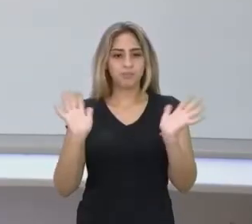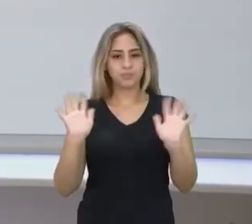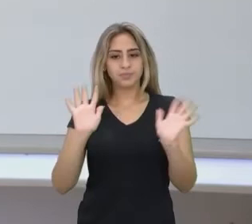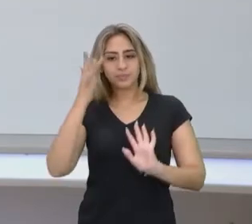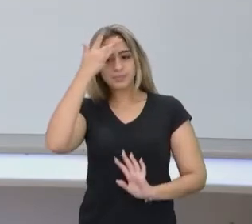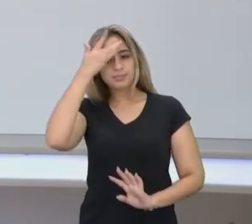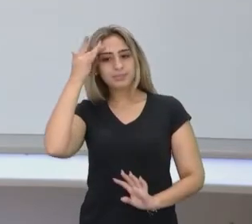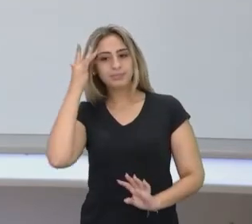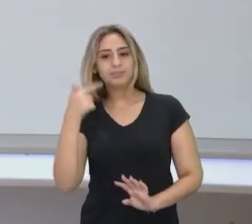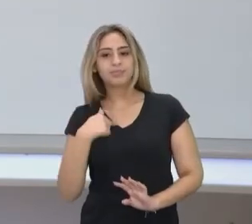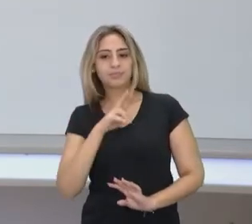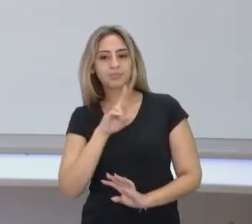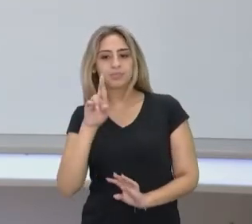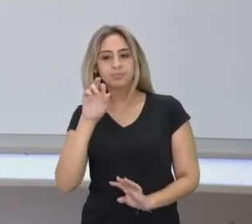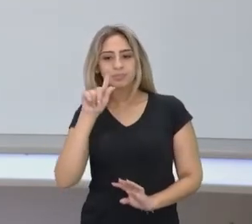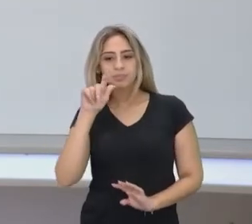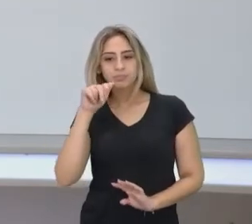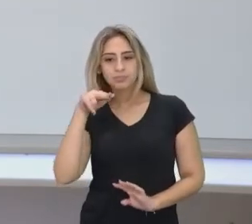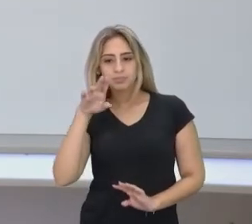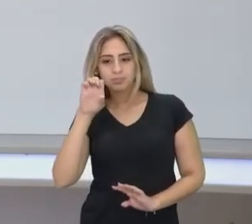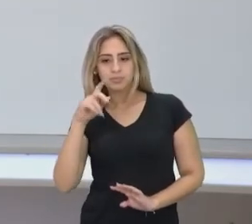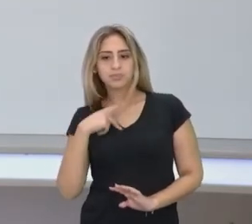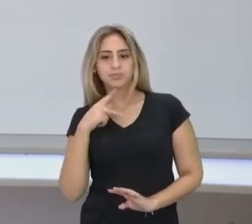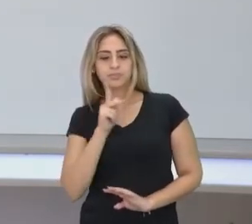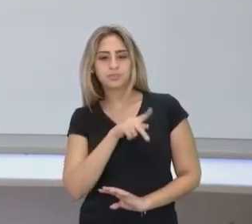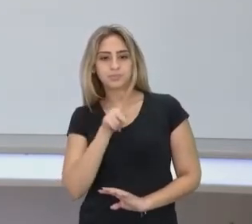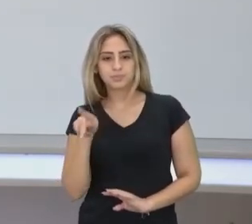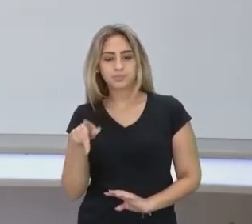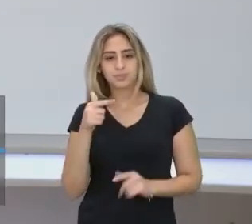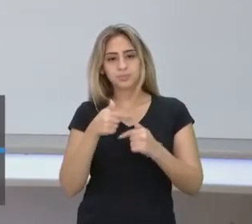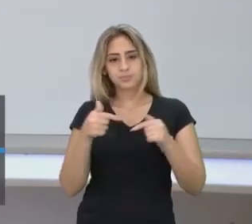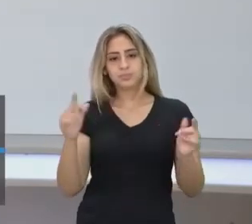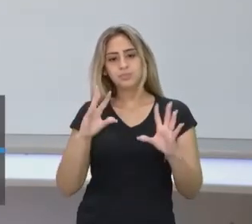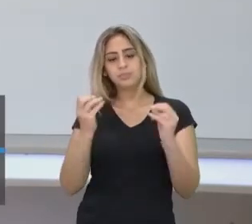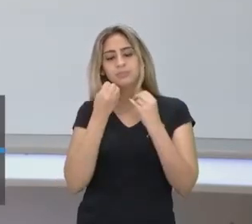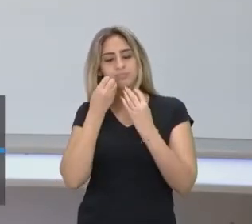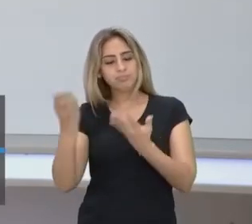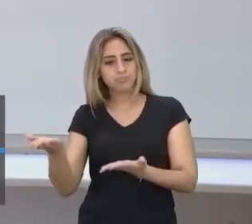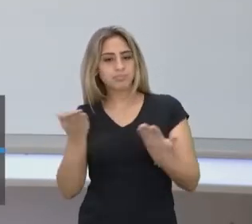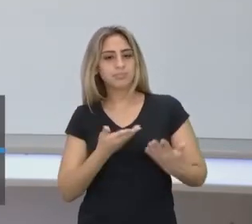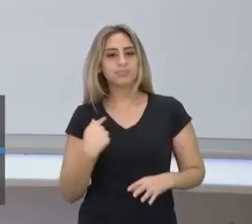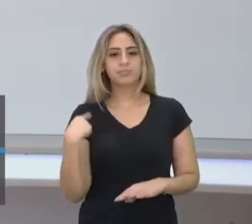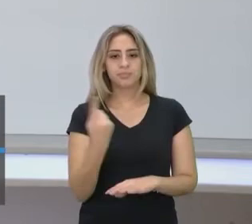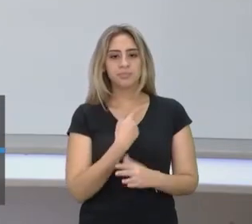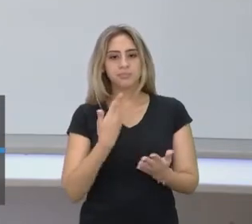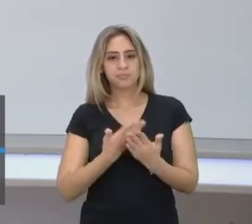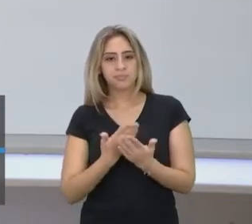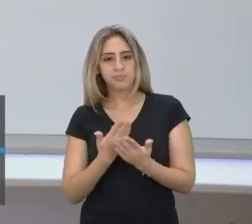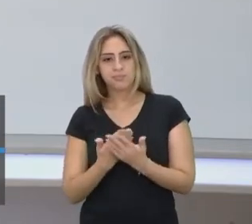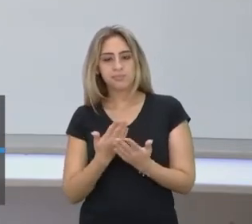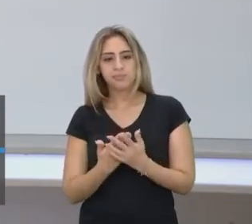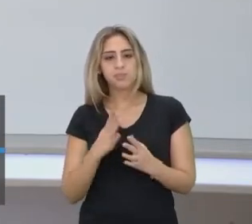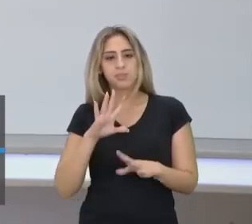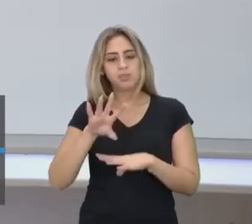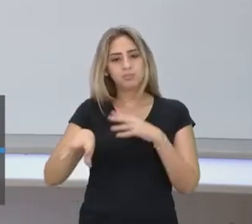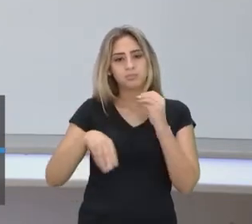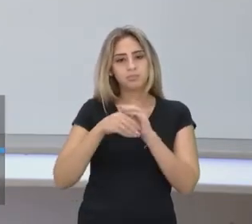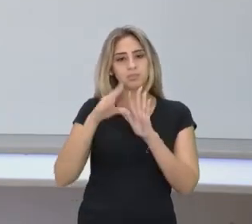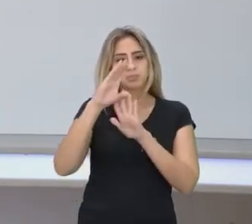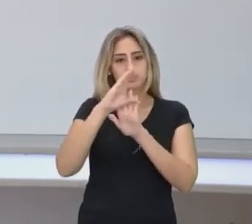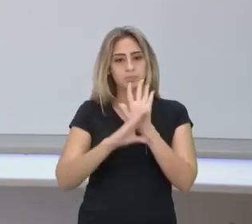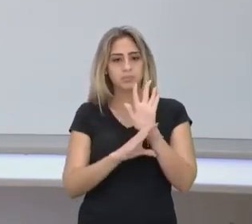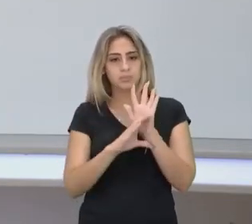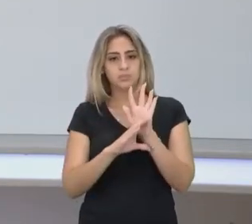Olá, pessoal! Meu nome é Regiane, eu sou professora de Química. Sejam todos bem-vindos para a nossa aula do componente